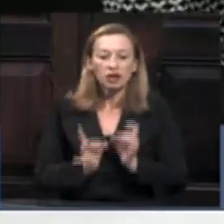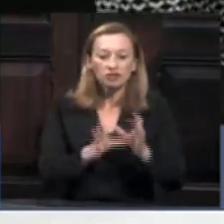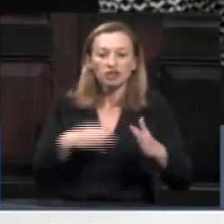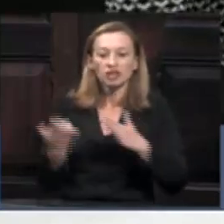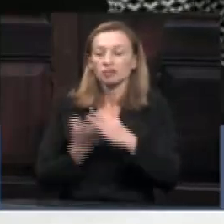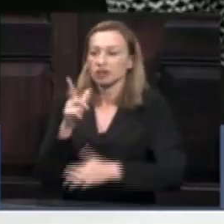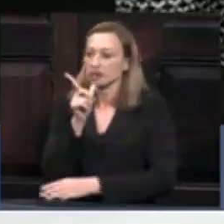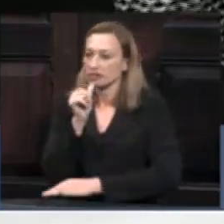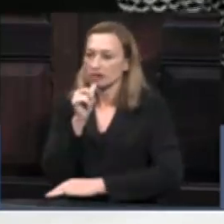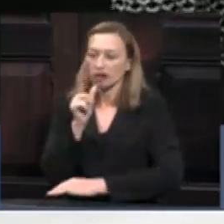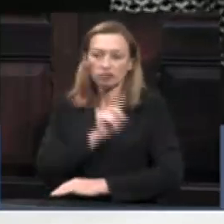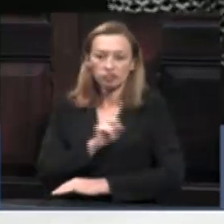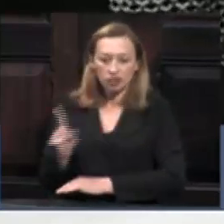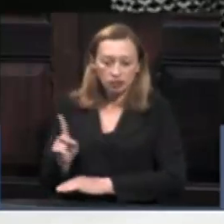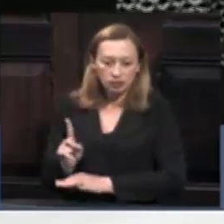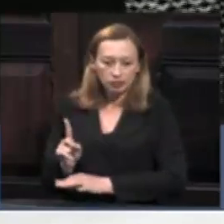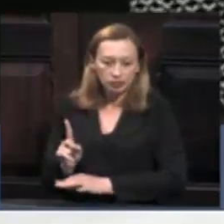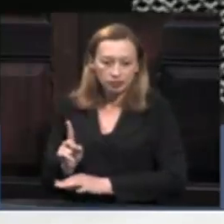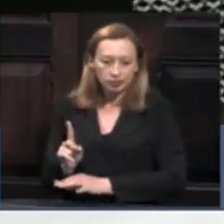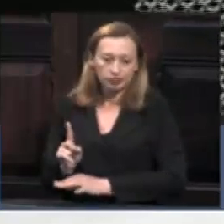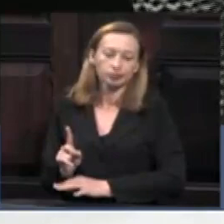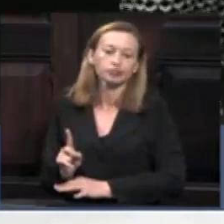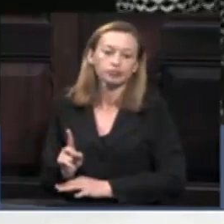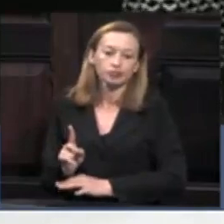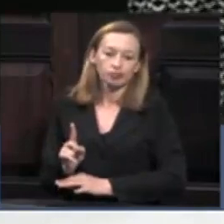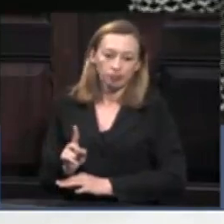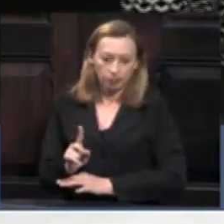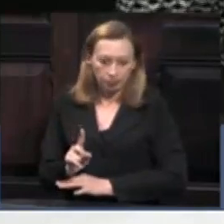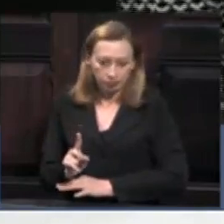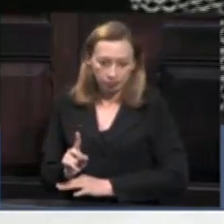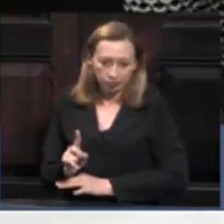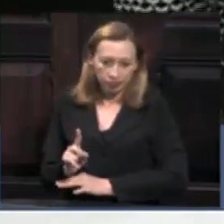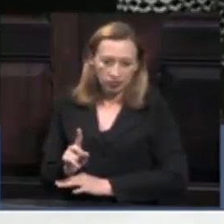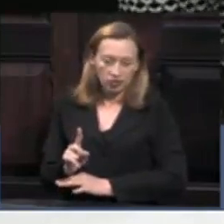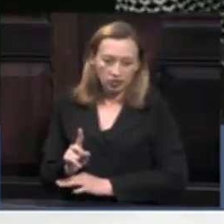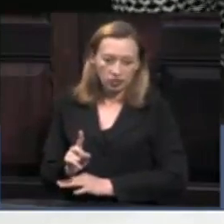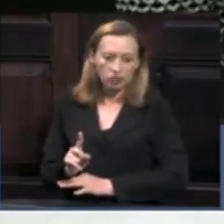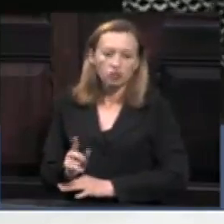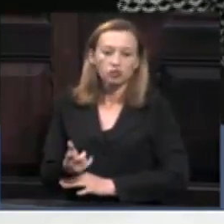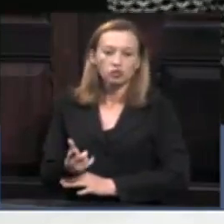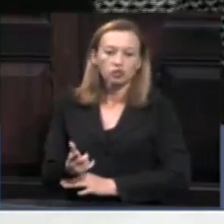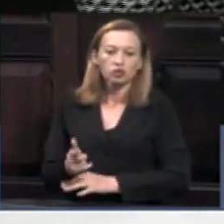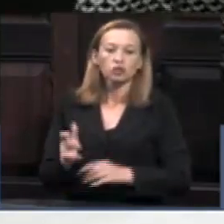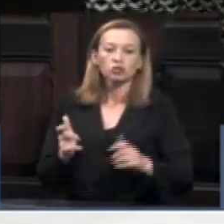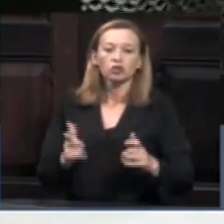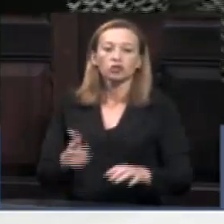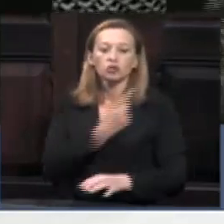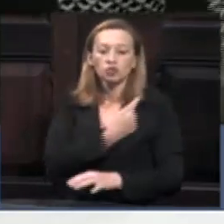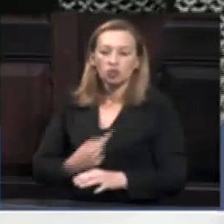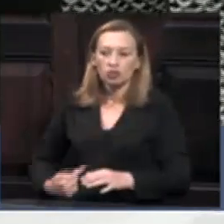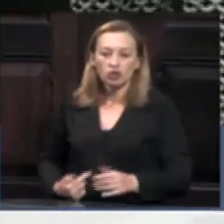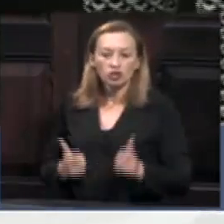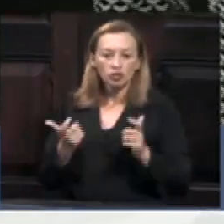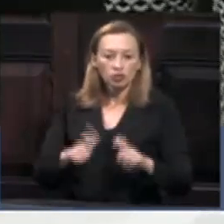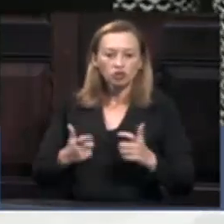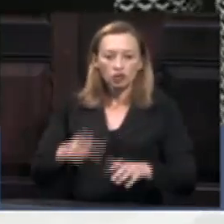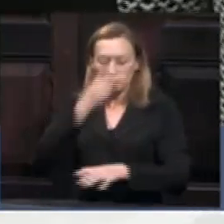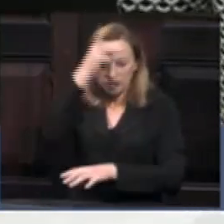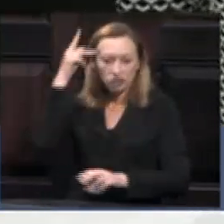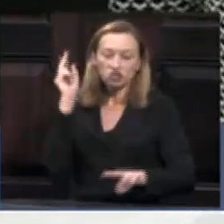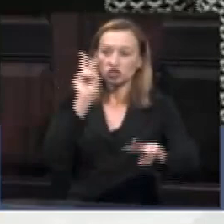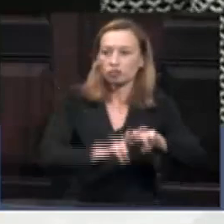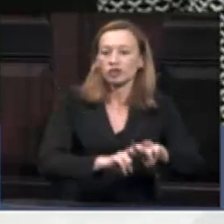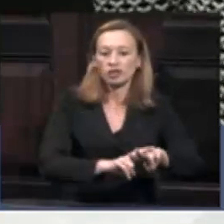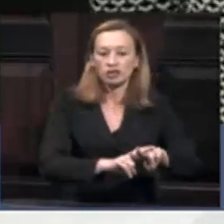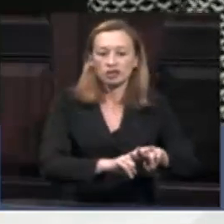ser privatizada num governo onde as suas lideranças estão atrás